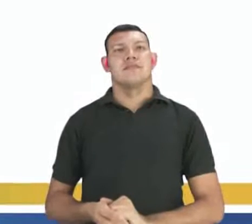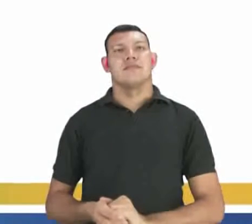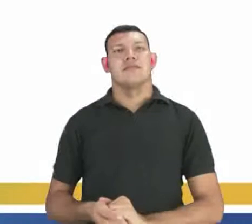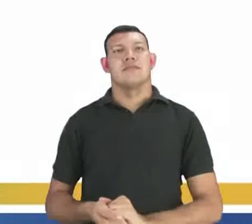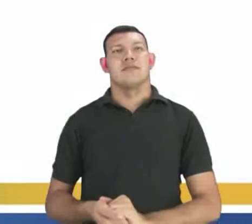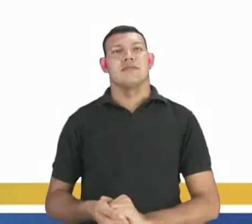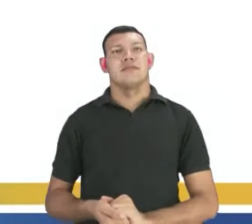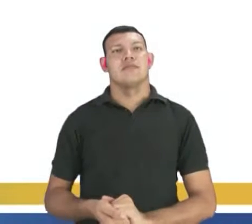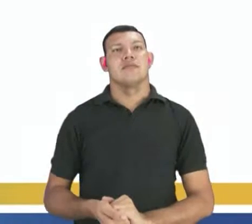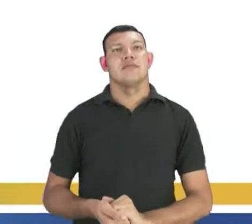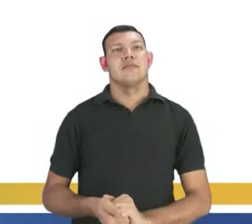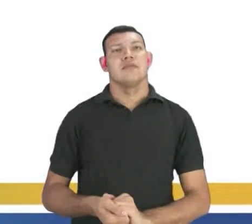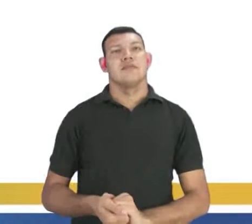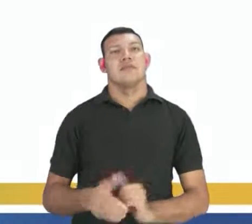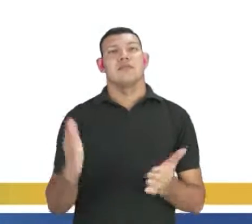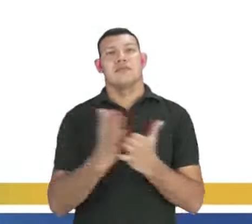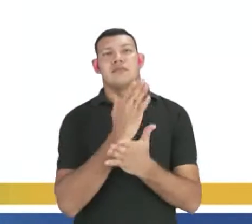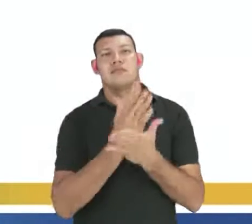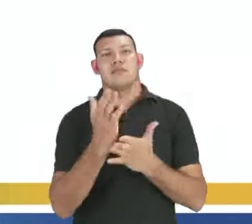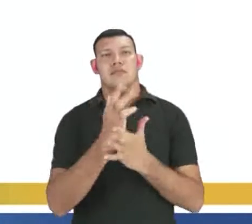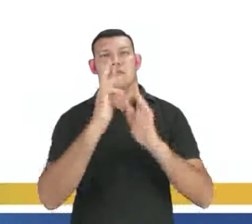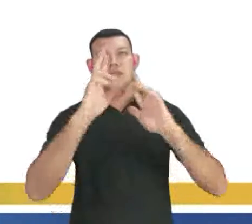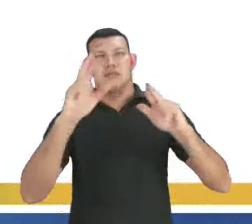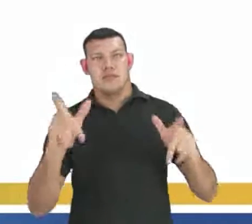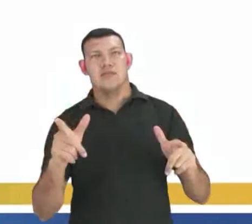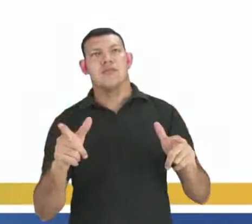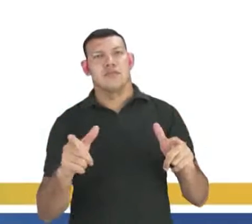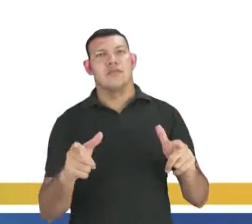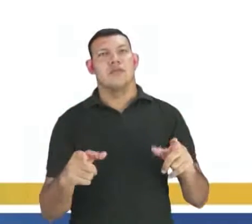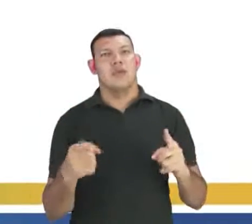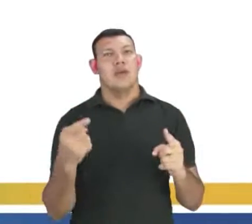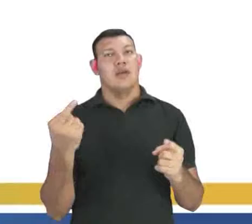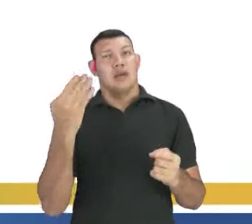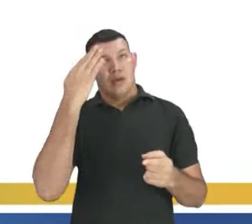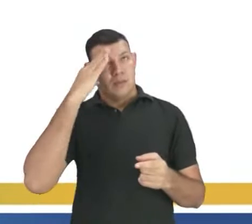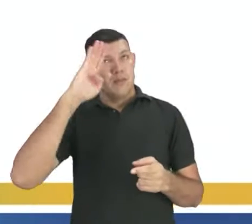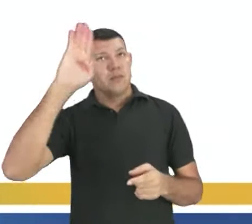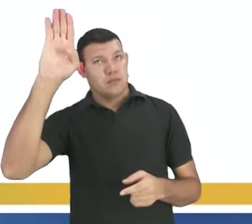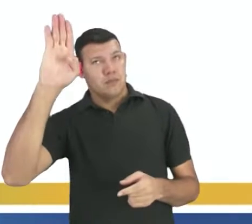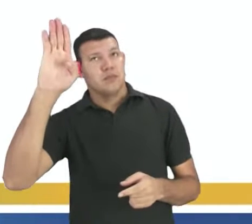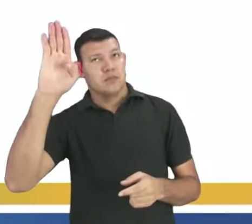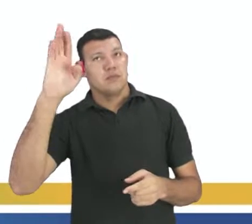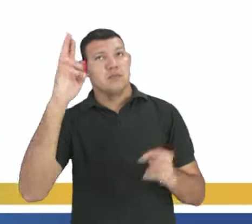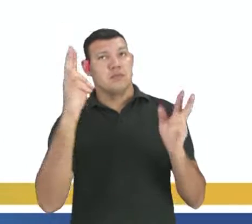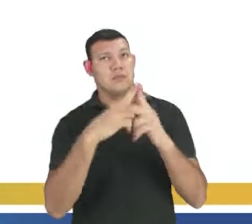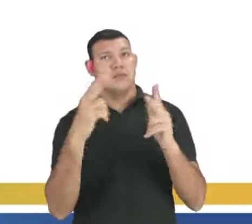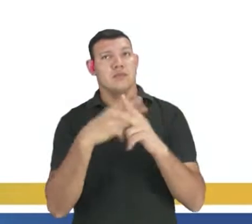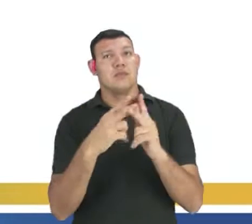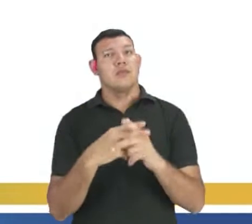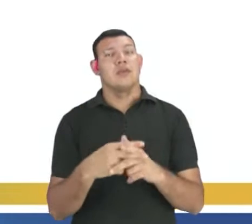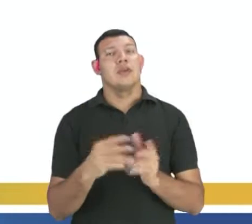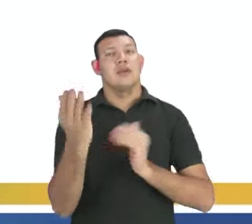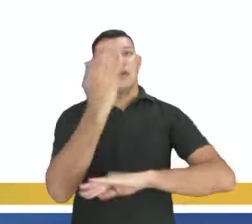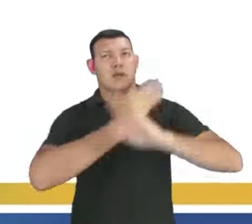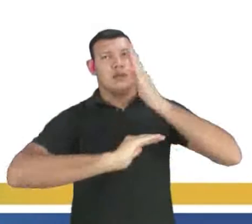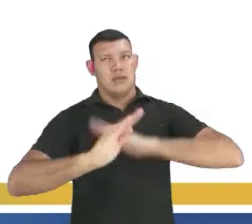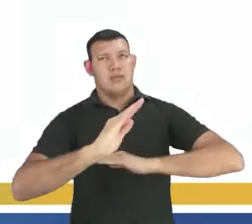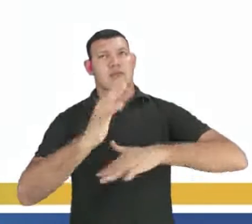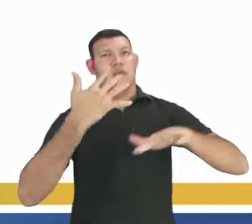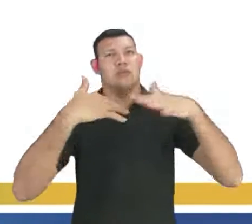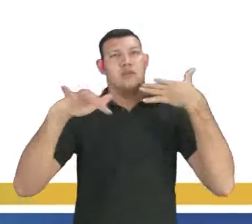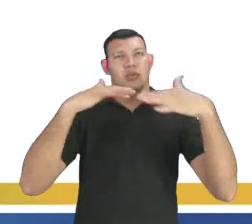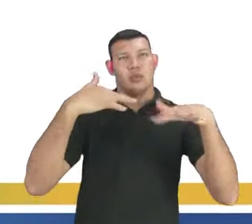Dentro de algumas diferenças, podemos notar que as que dominam as lutas e as artes marciais são as ações motoras